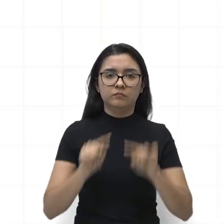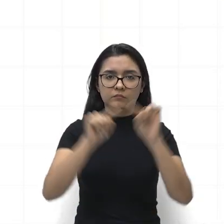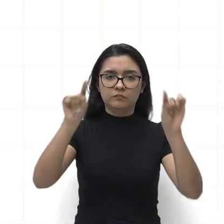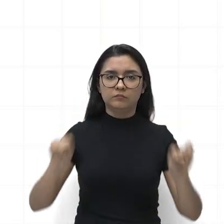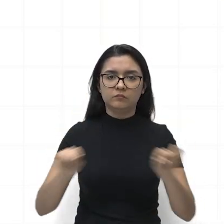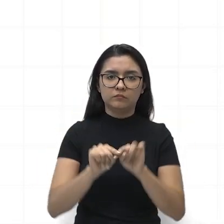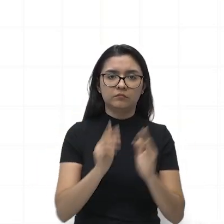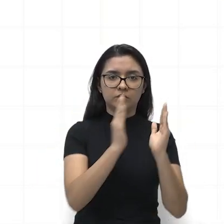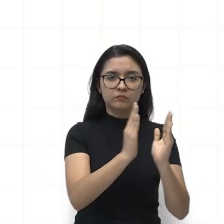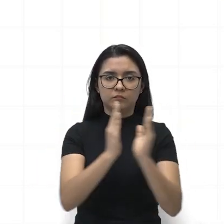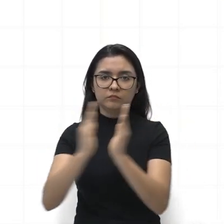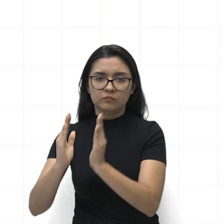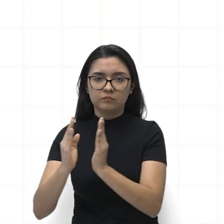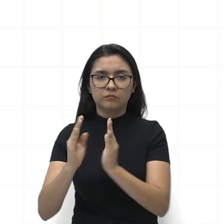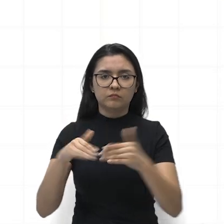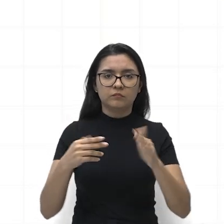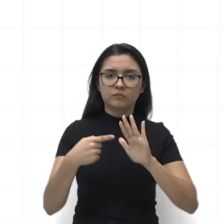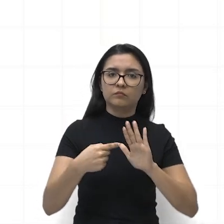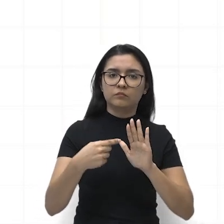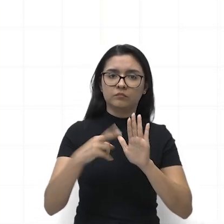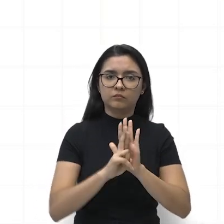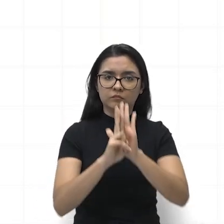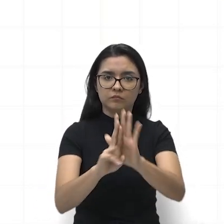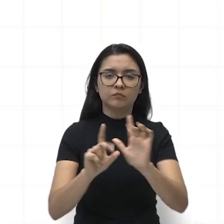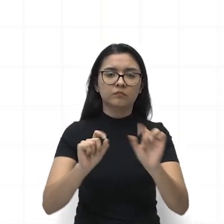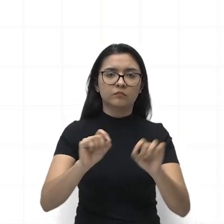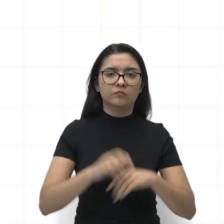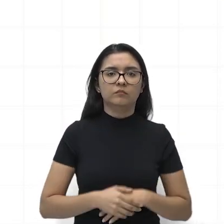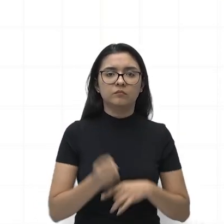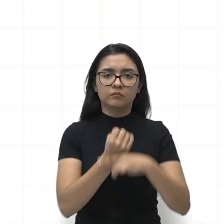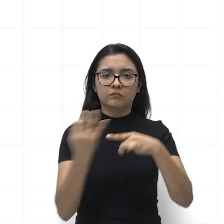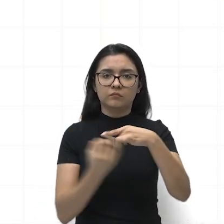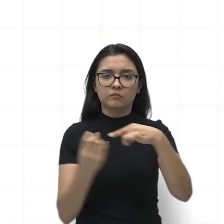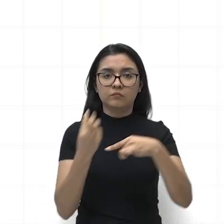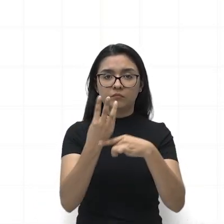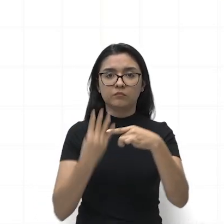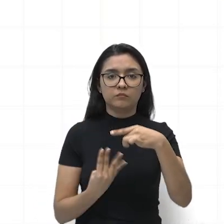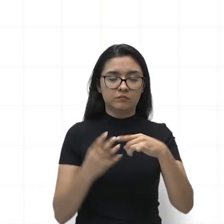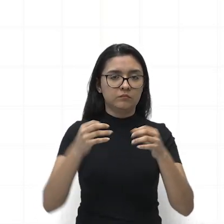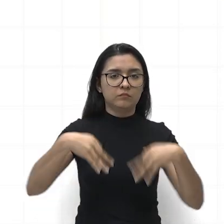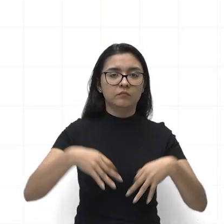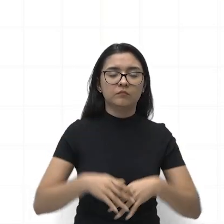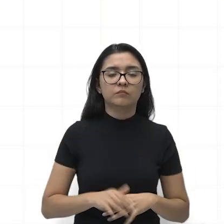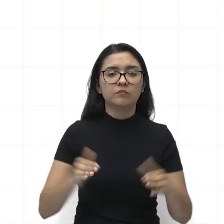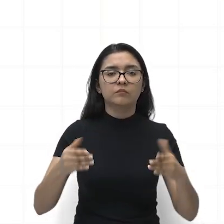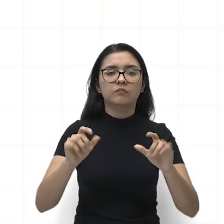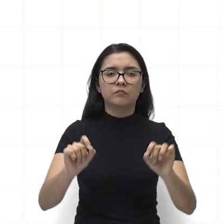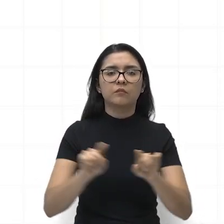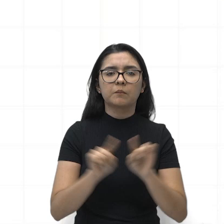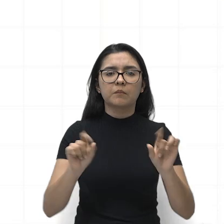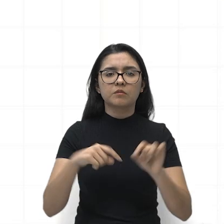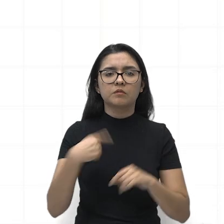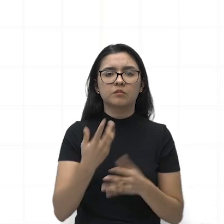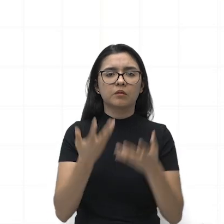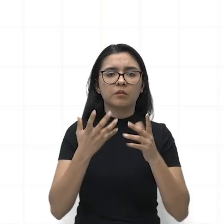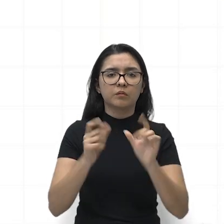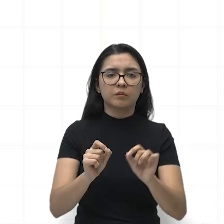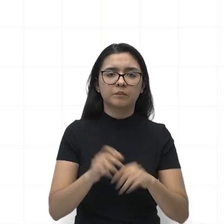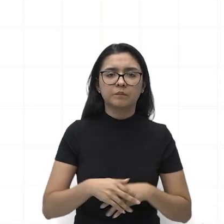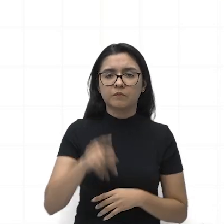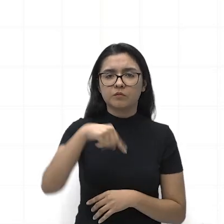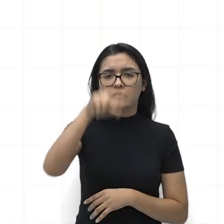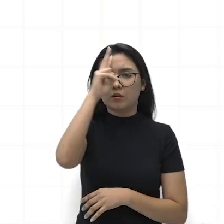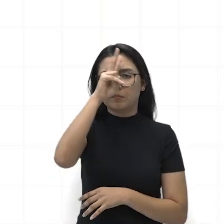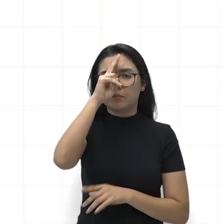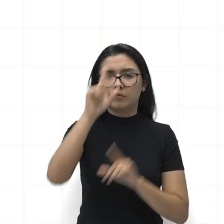4 partes, e estamos representando exatamente a fração 3/4. Tá legal? Eu quero reforçar também para você que relembrar